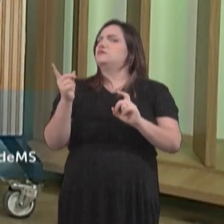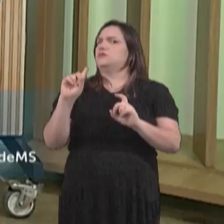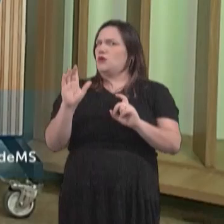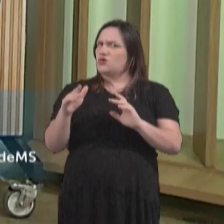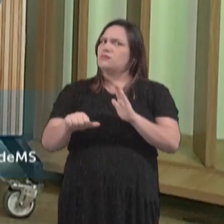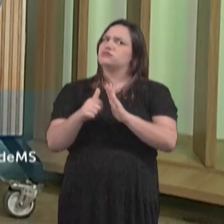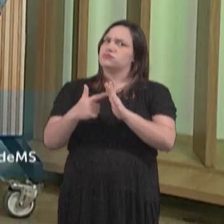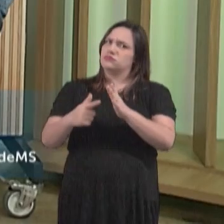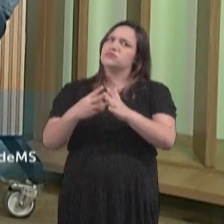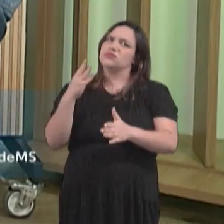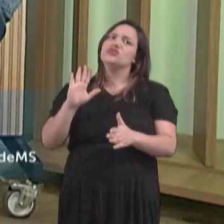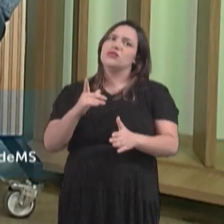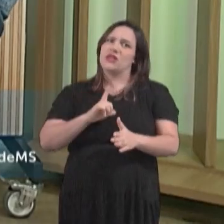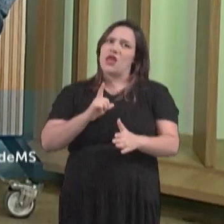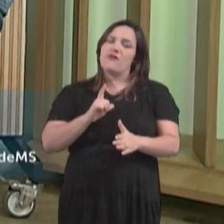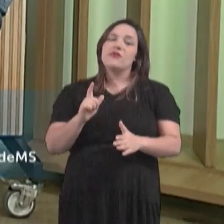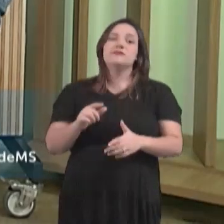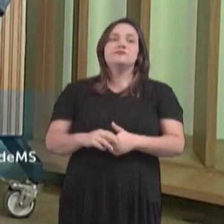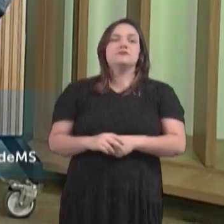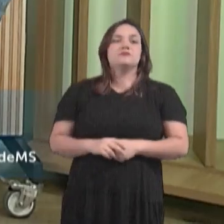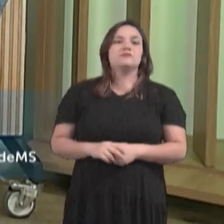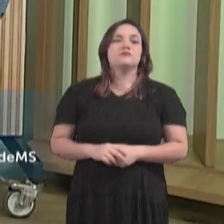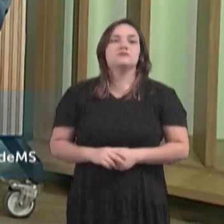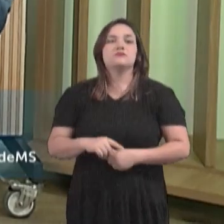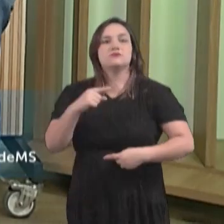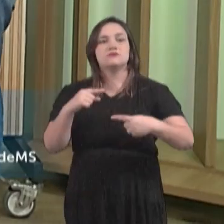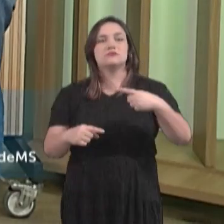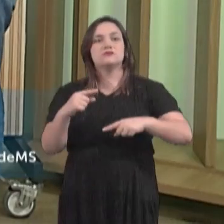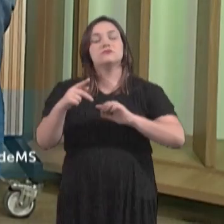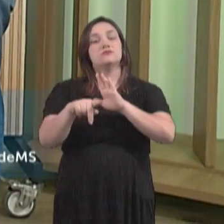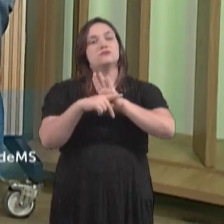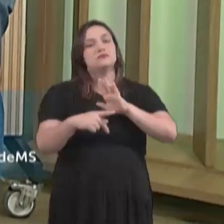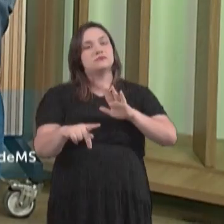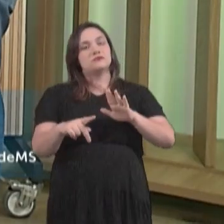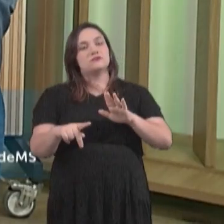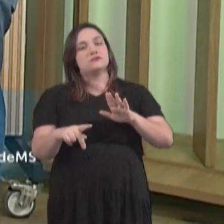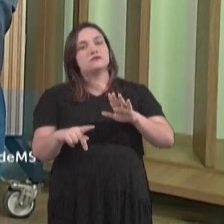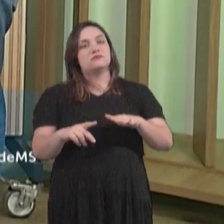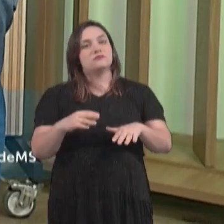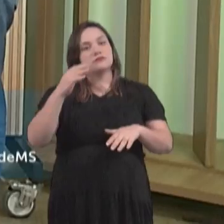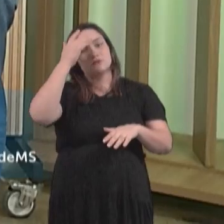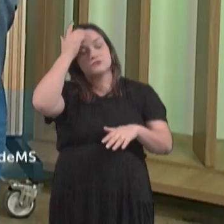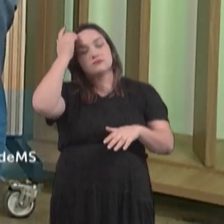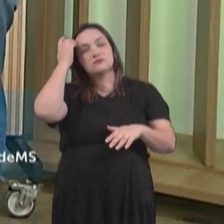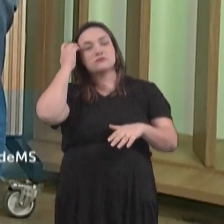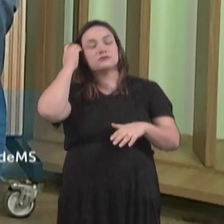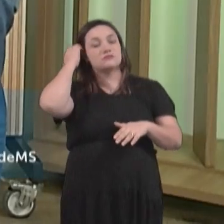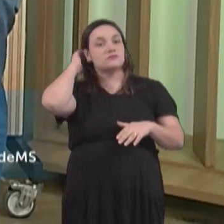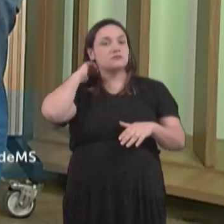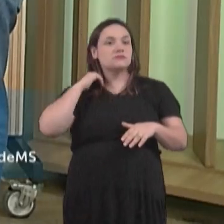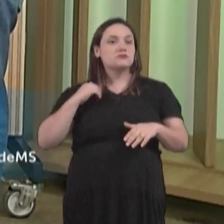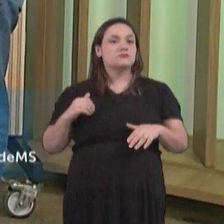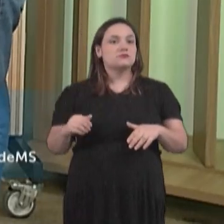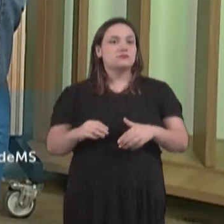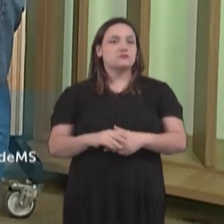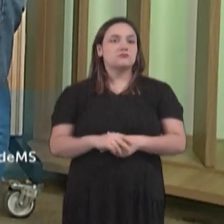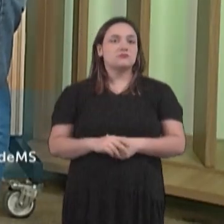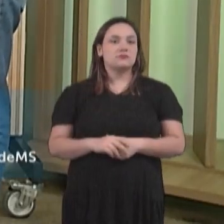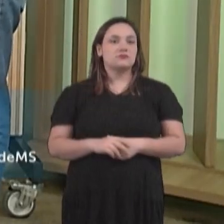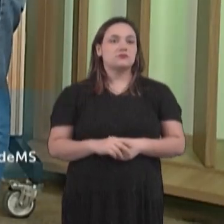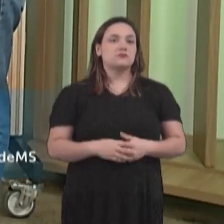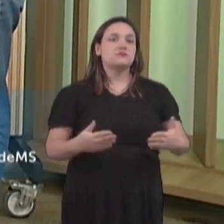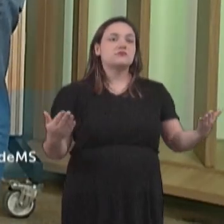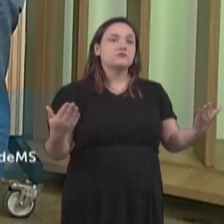acontece sobre esse tema. É a discussão em torno da transferência do Morenão para que o